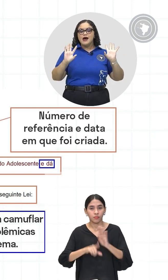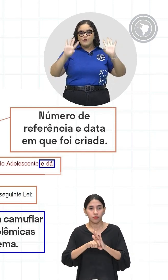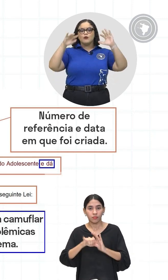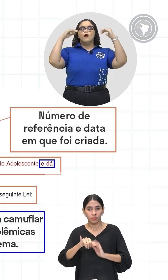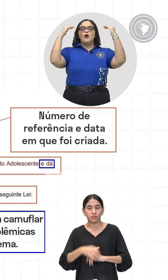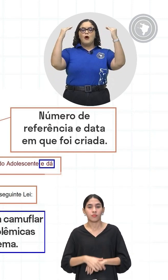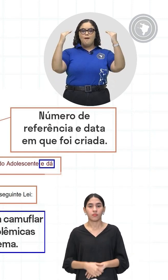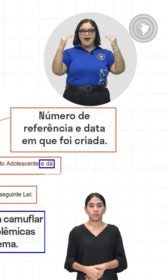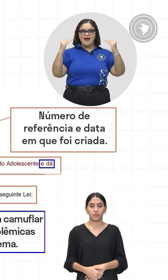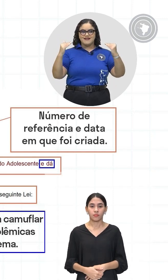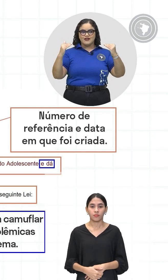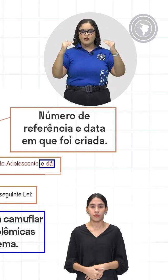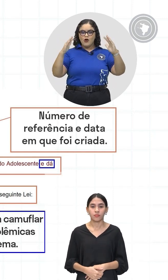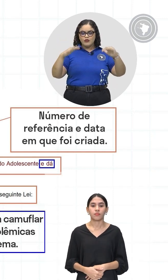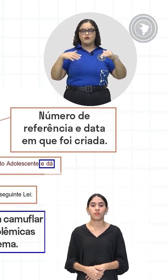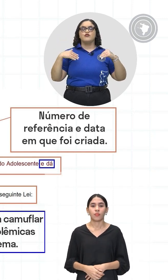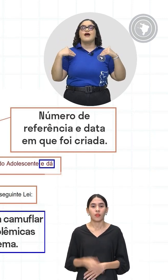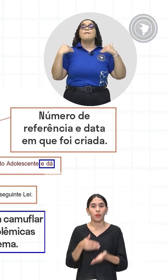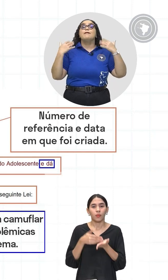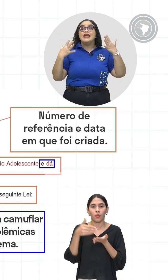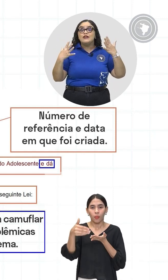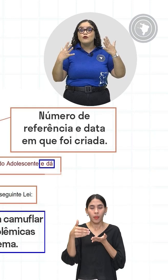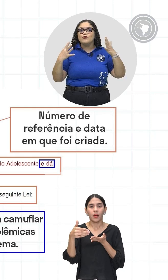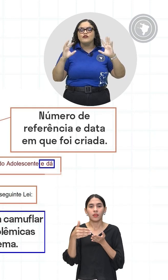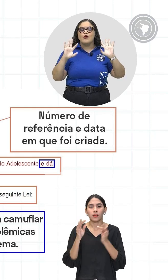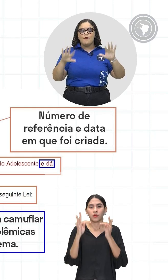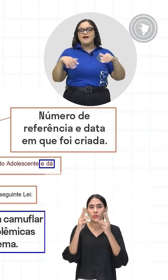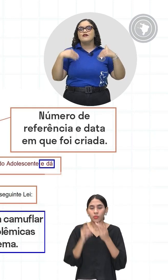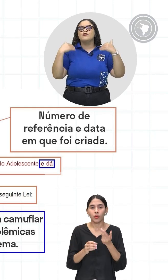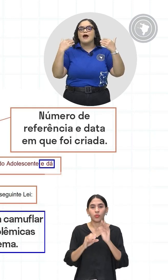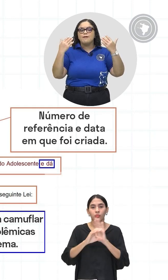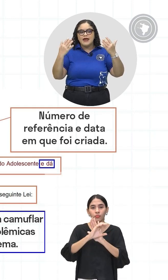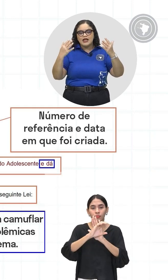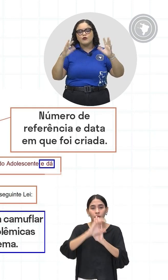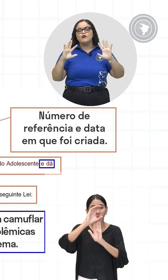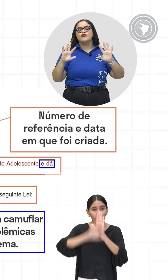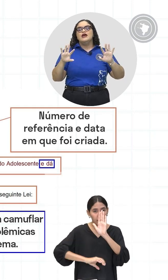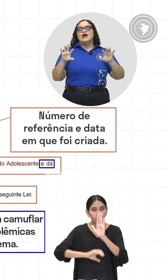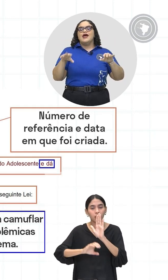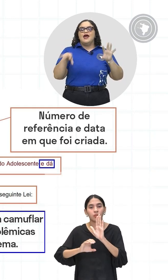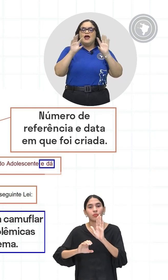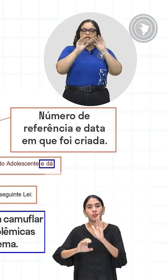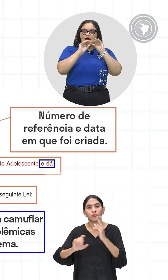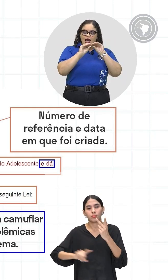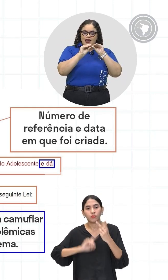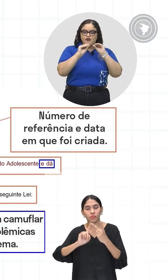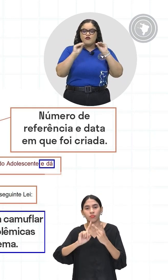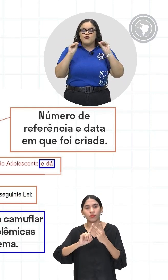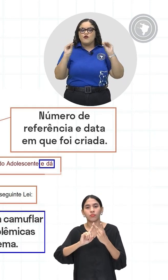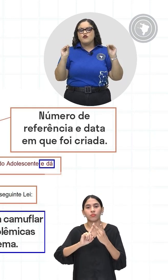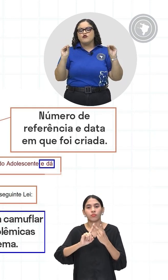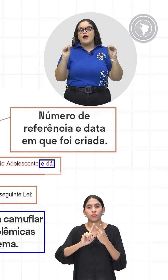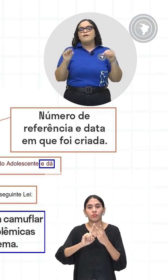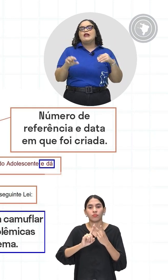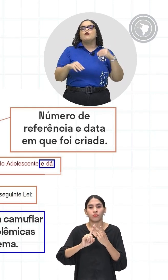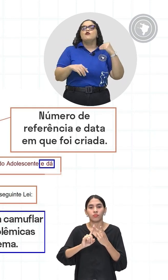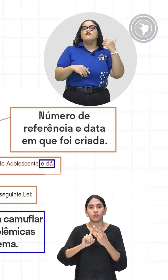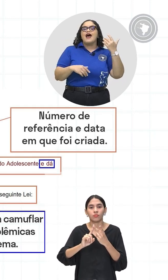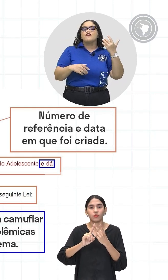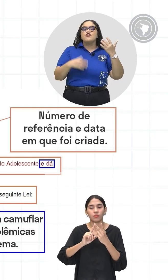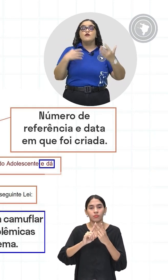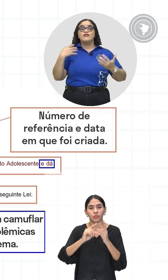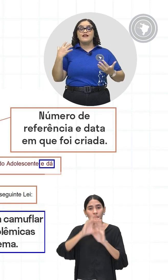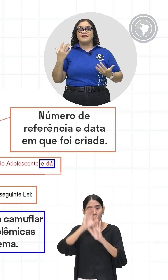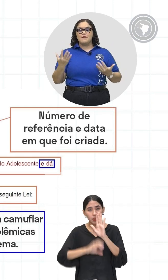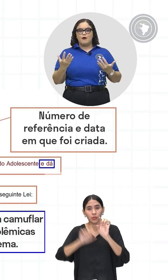deste preâmbulo, começa todos os capítulos, né? Começam os capítulos, aí as divisões dos capítulos,